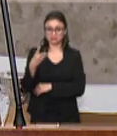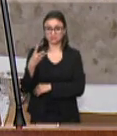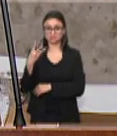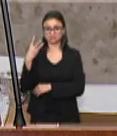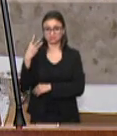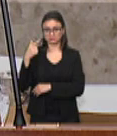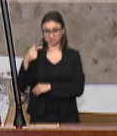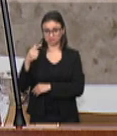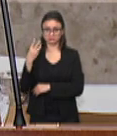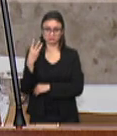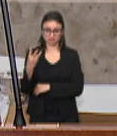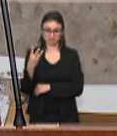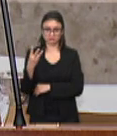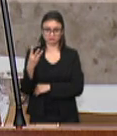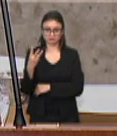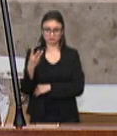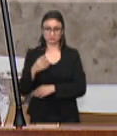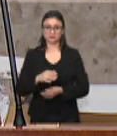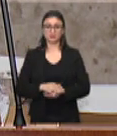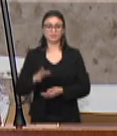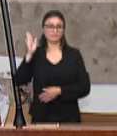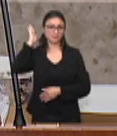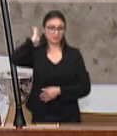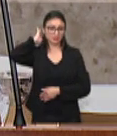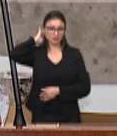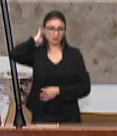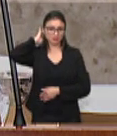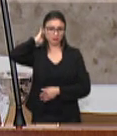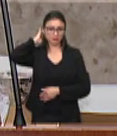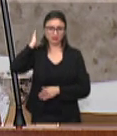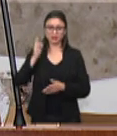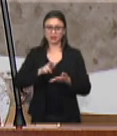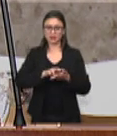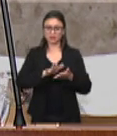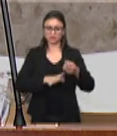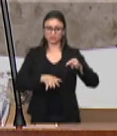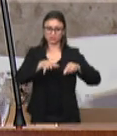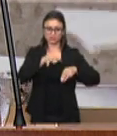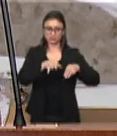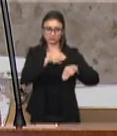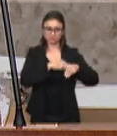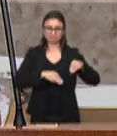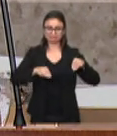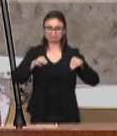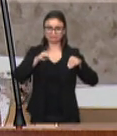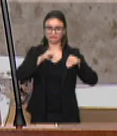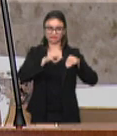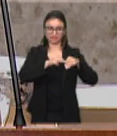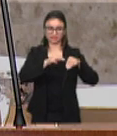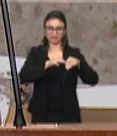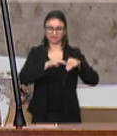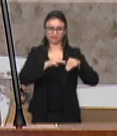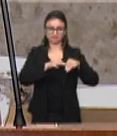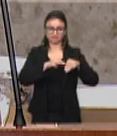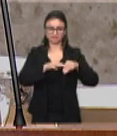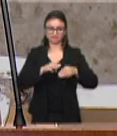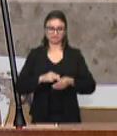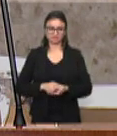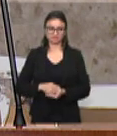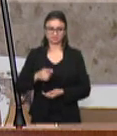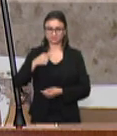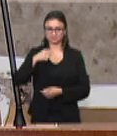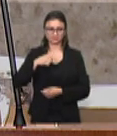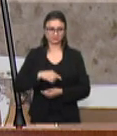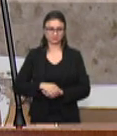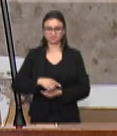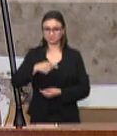166.373, procedente do Paraná, sob a relatoria do ministro Edson Fachin,